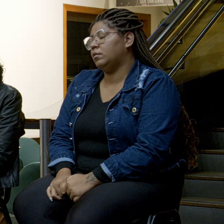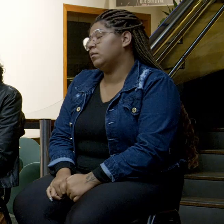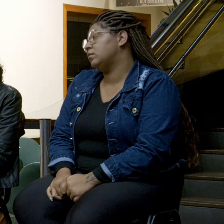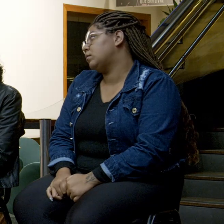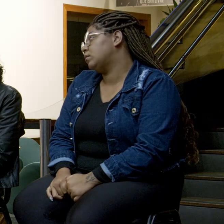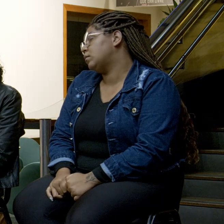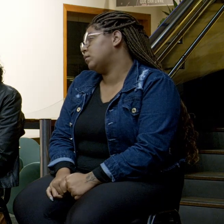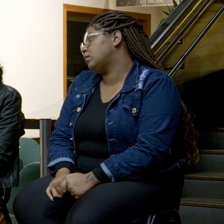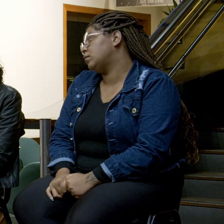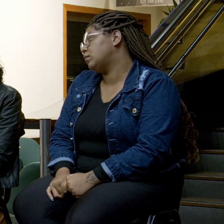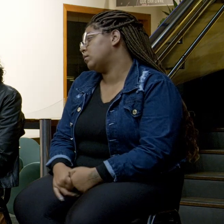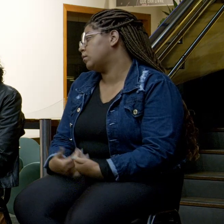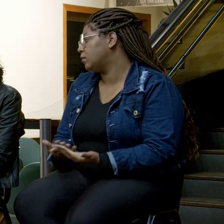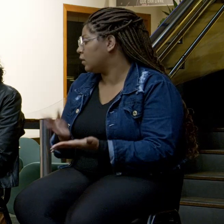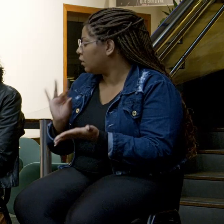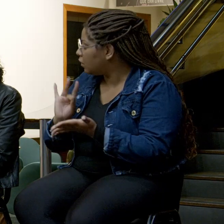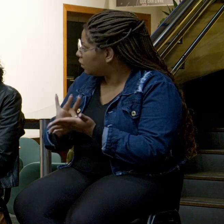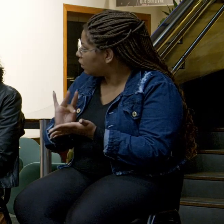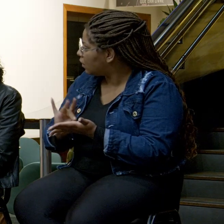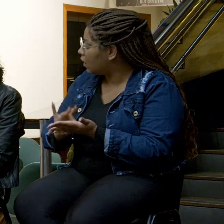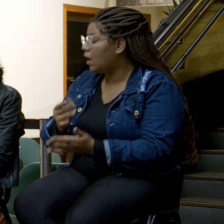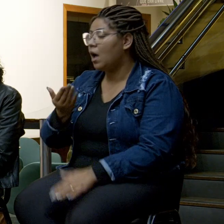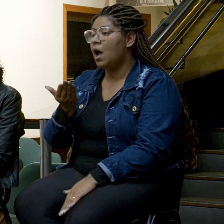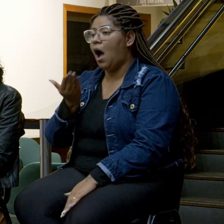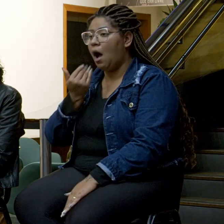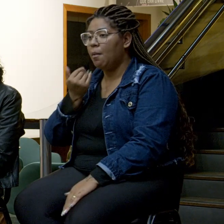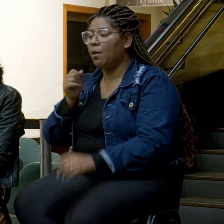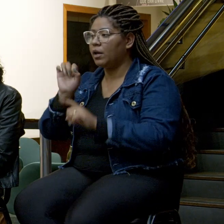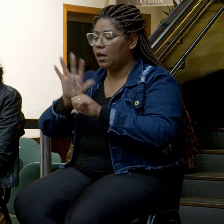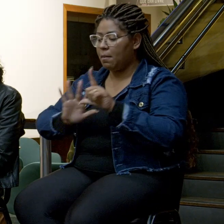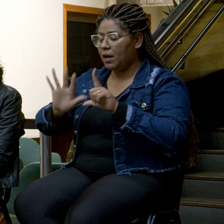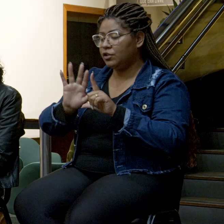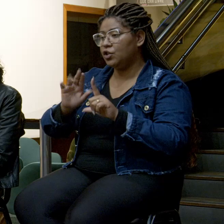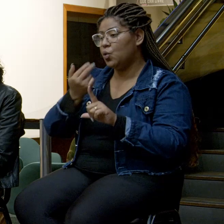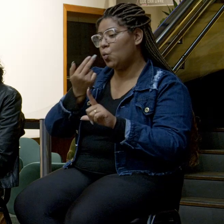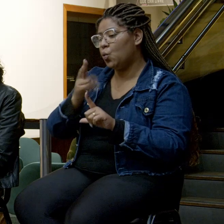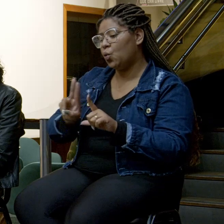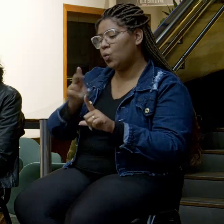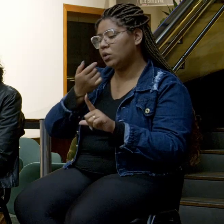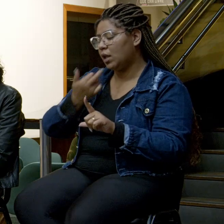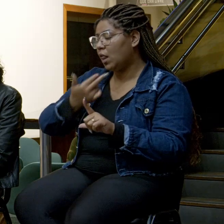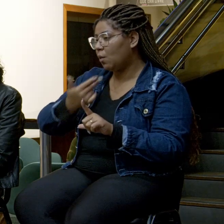Não, realmente, a boca e a linguagem, né, a impossibilidade da linguagem tem muitas